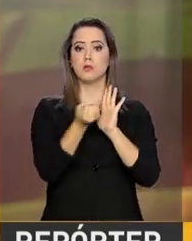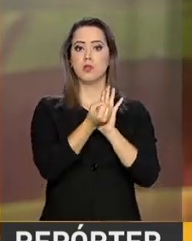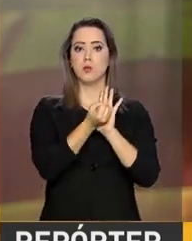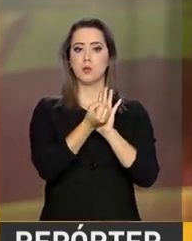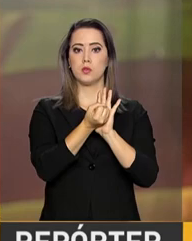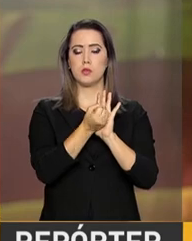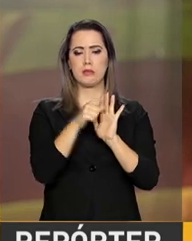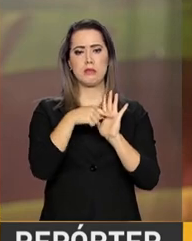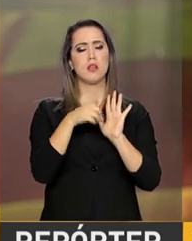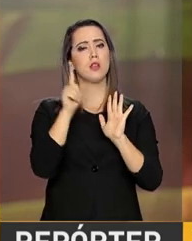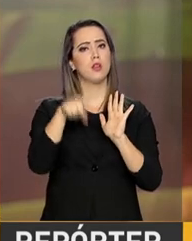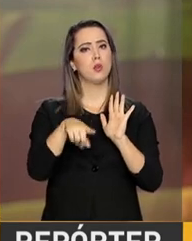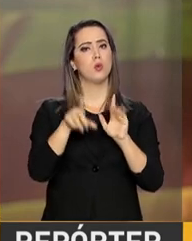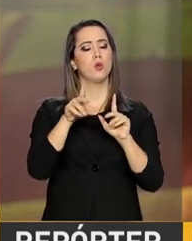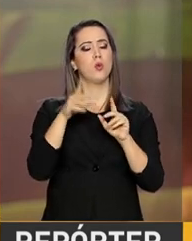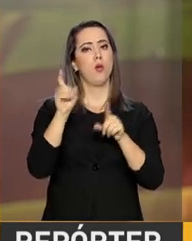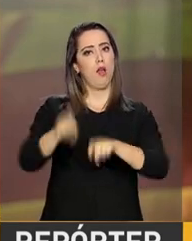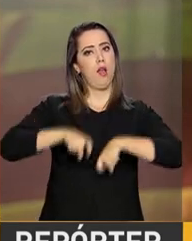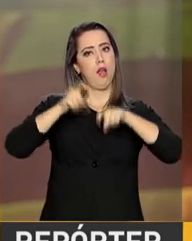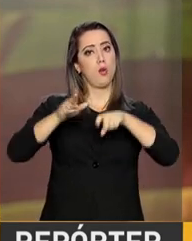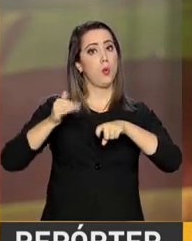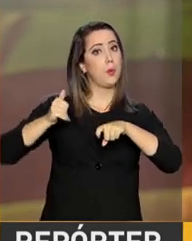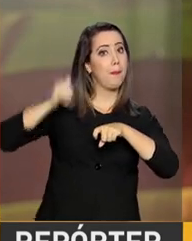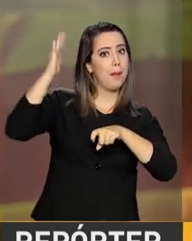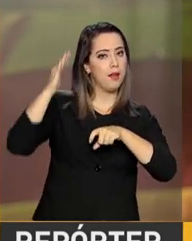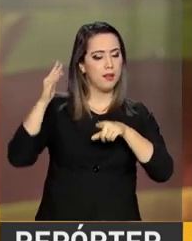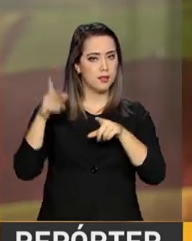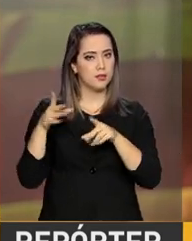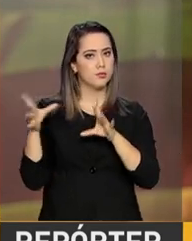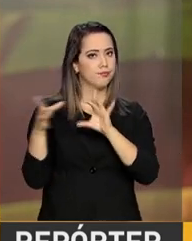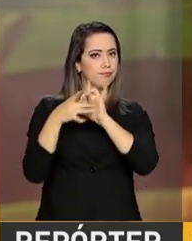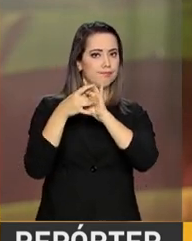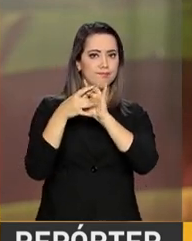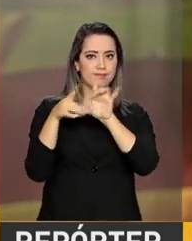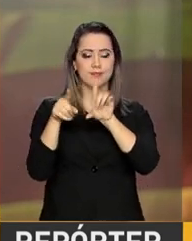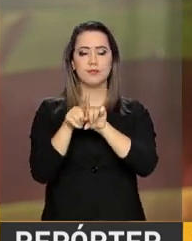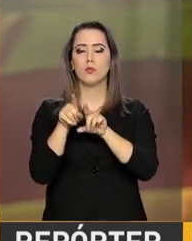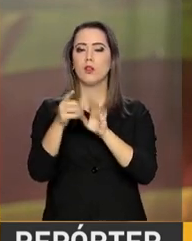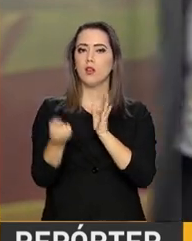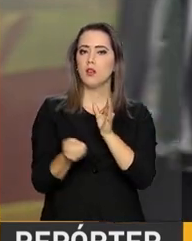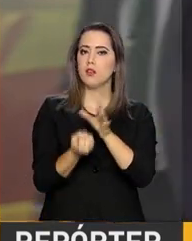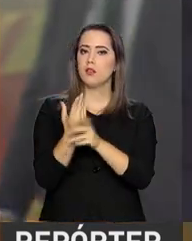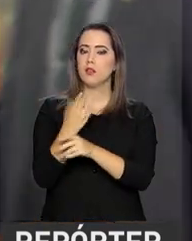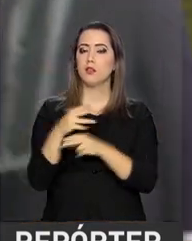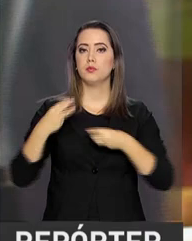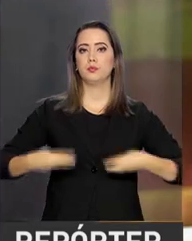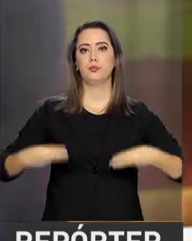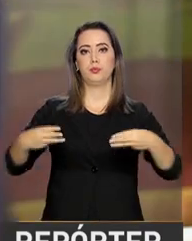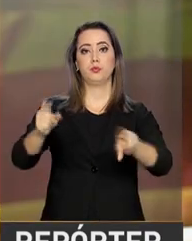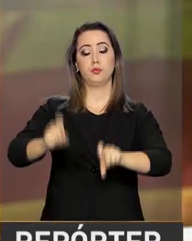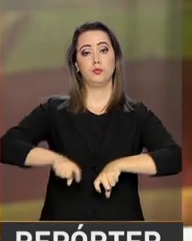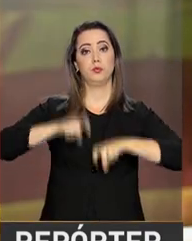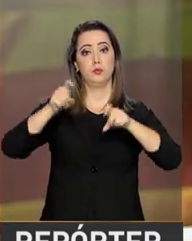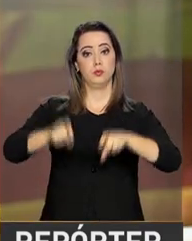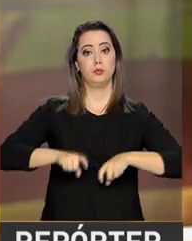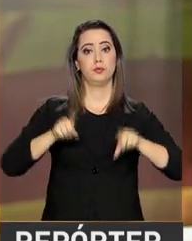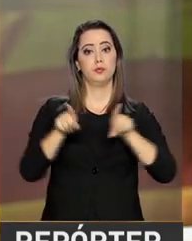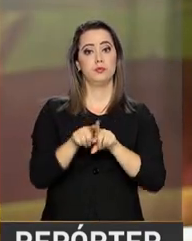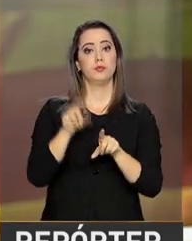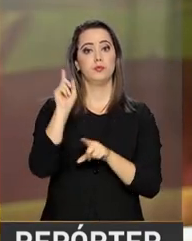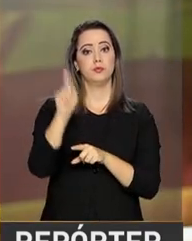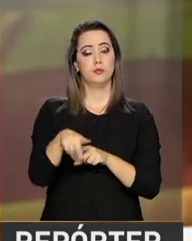agromais integridade vai ser lançado daqui a pouco aqui no palácio do planalto criado pelo ministério da agricultura pecuária e abastecimento